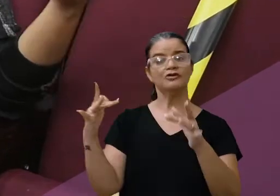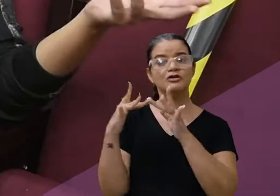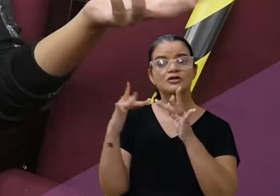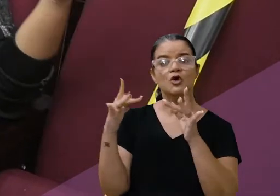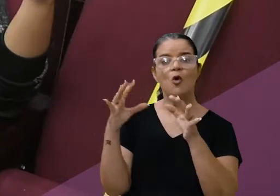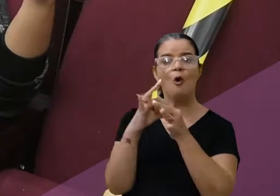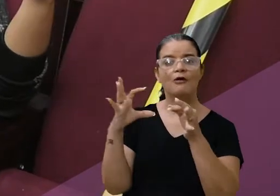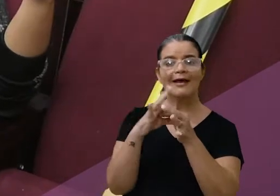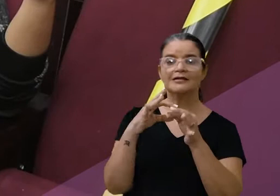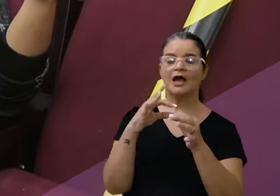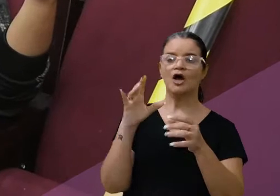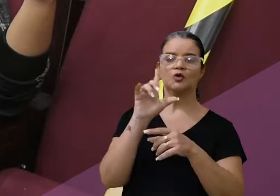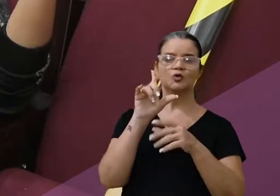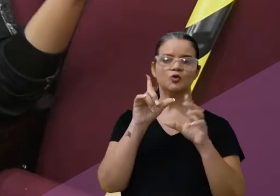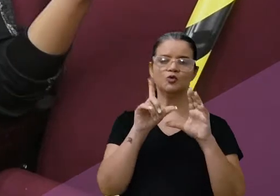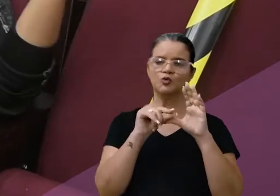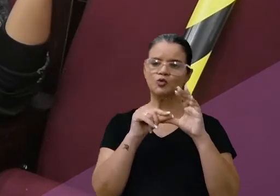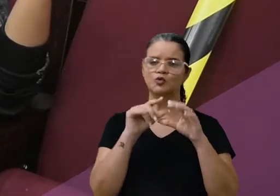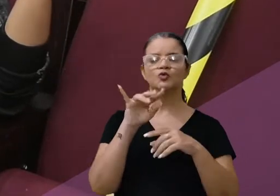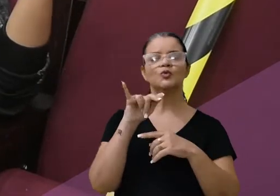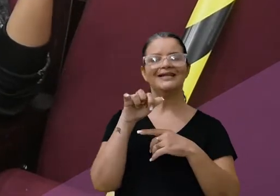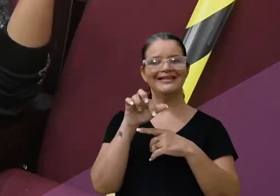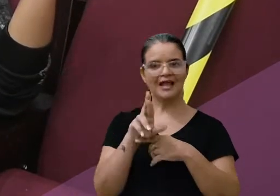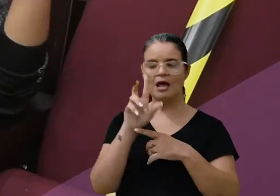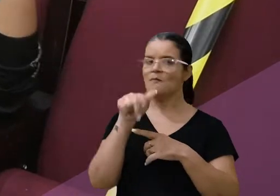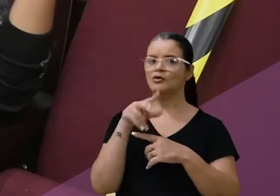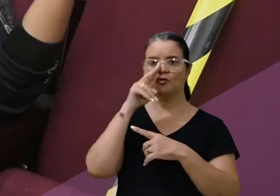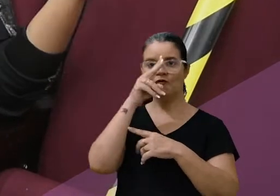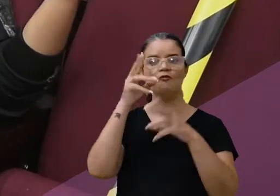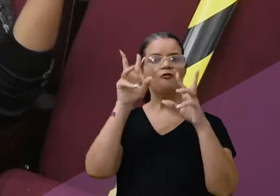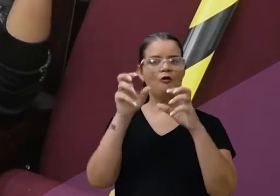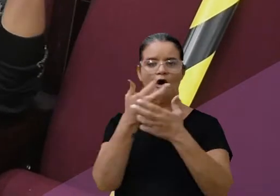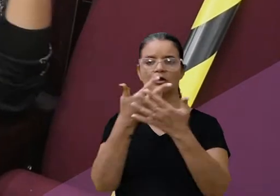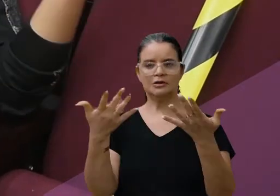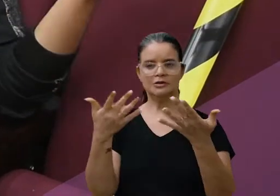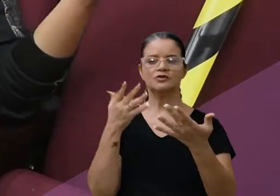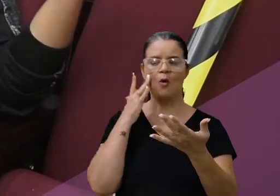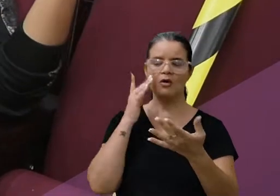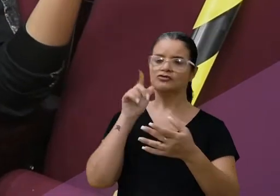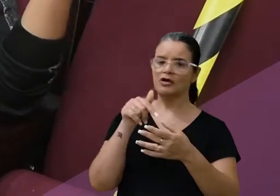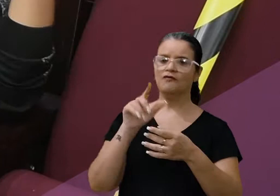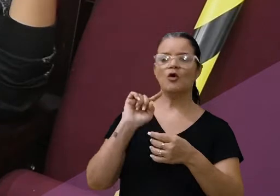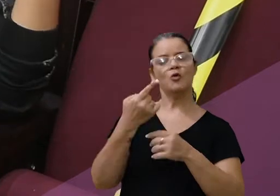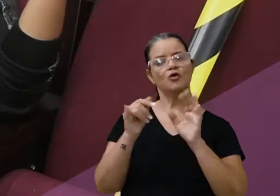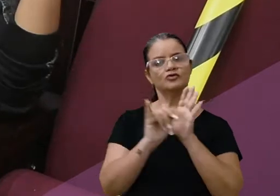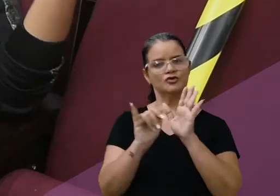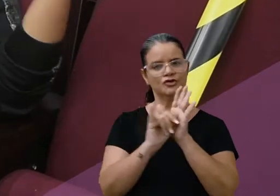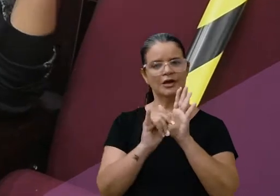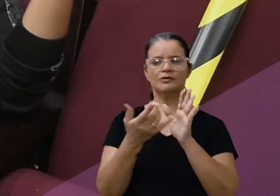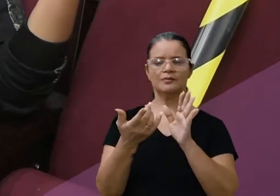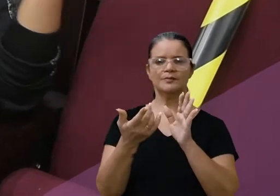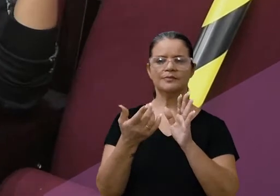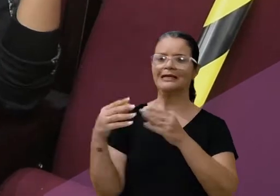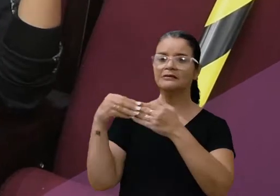o Instagram, para o YouTube. Então, essas plataformas, assim, Spotify, as plataformas de áudio, né?